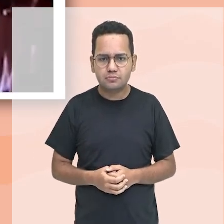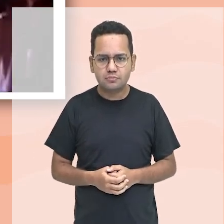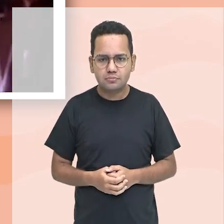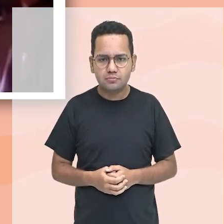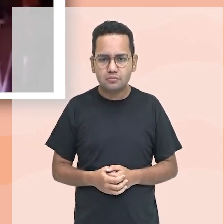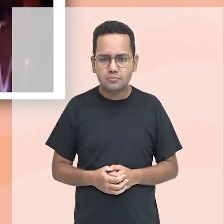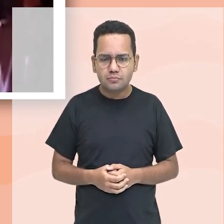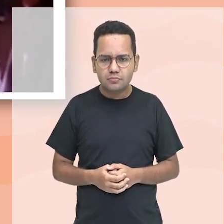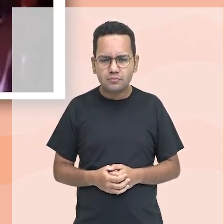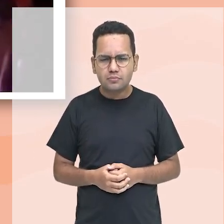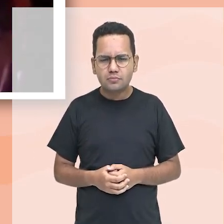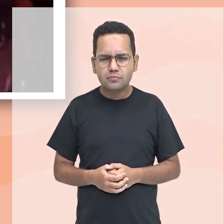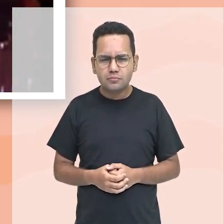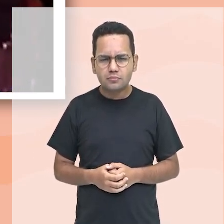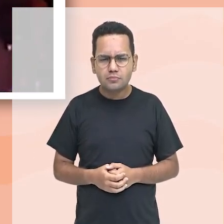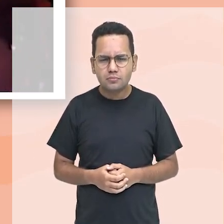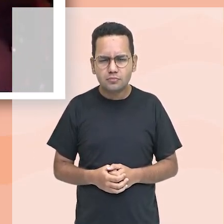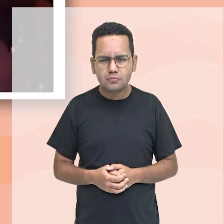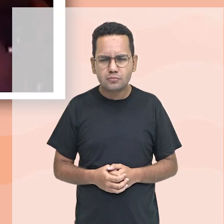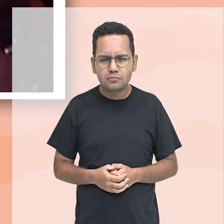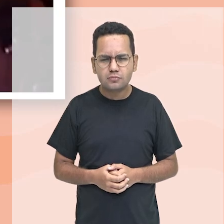nunca